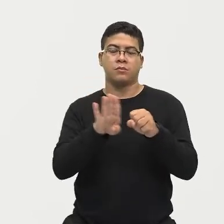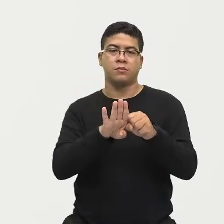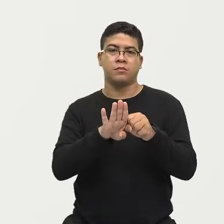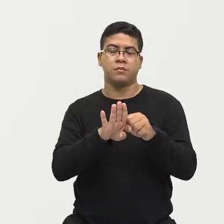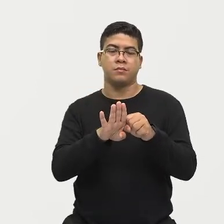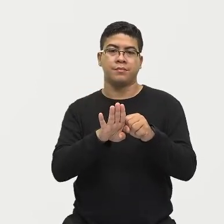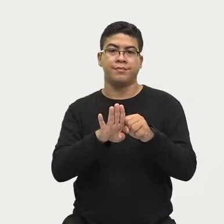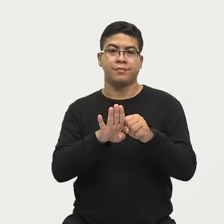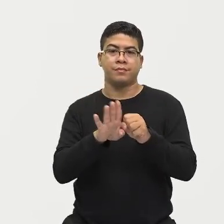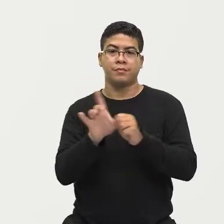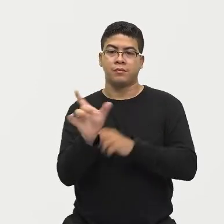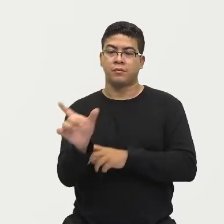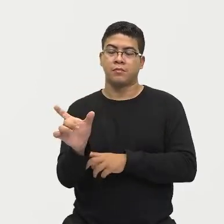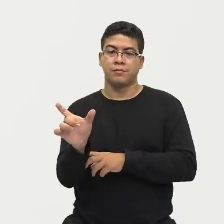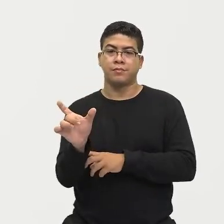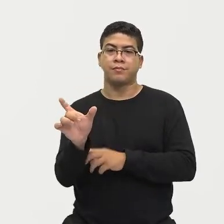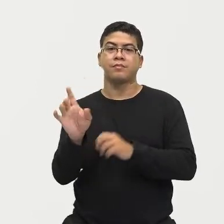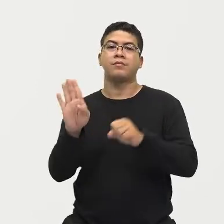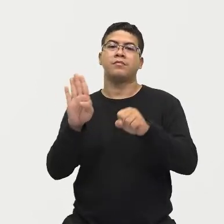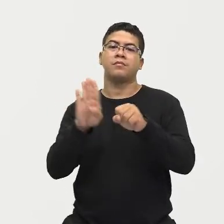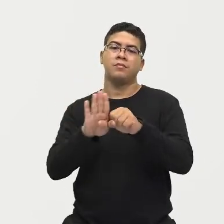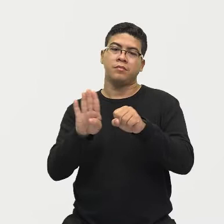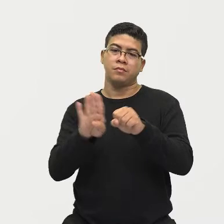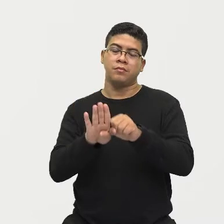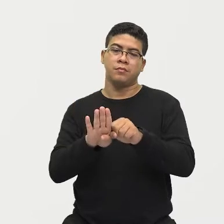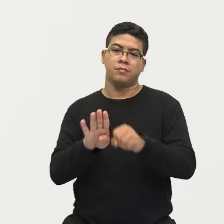a palavra cego é um substantivo.